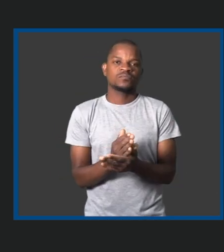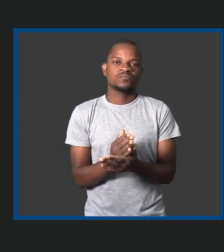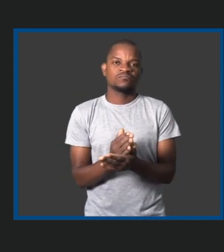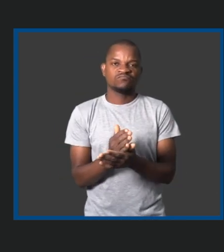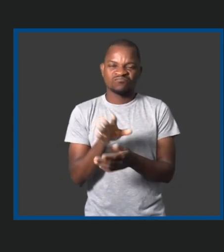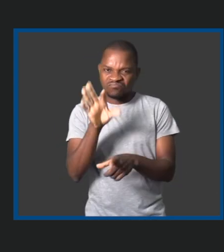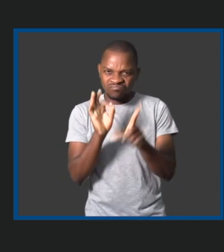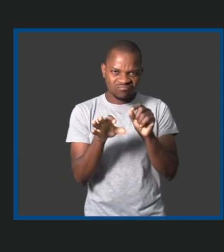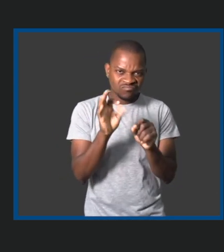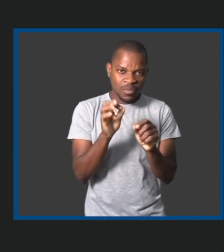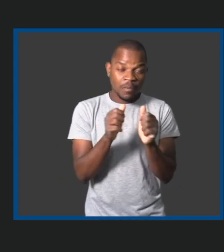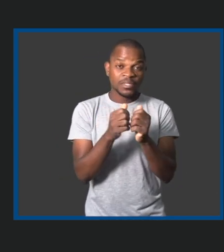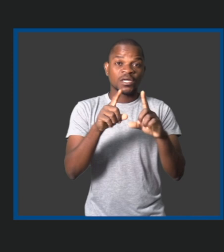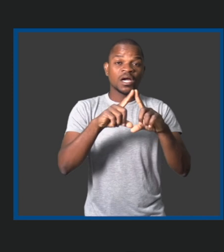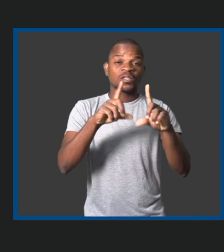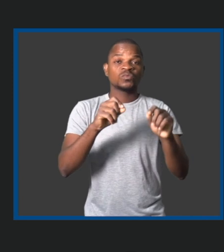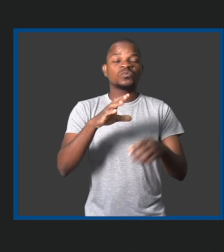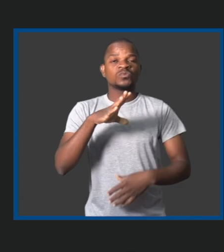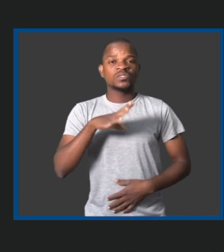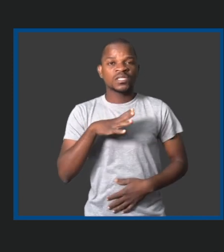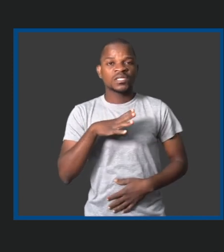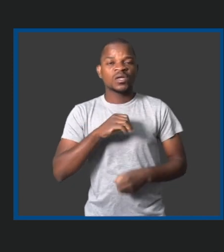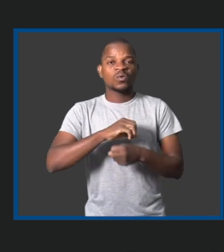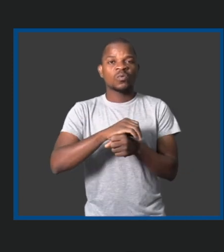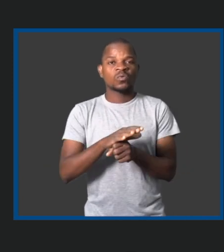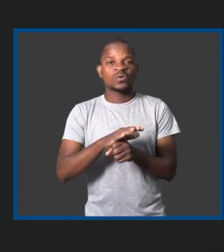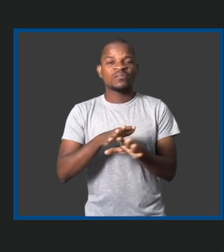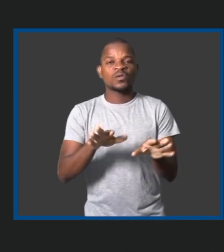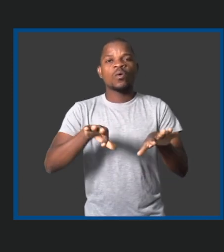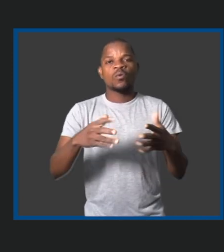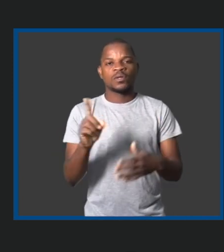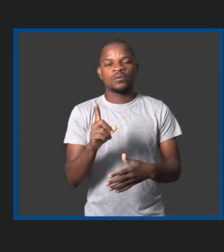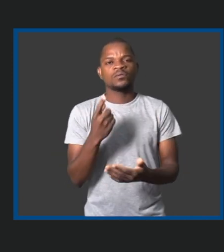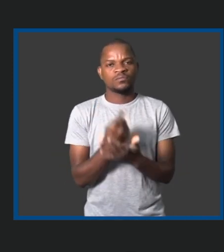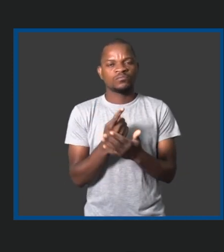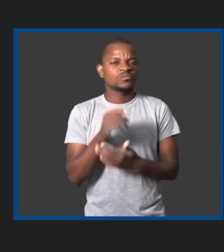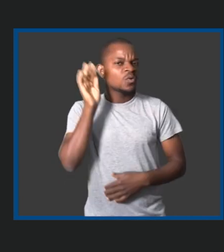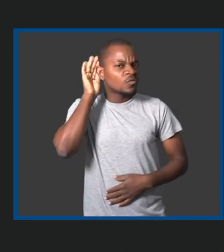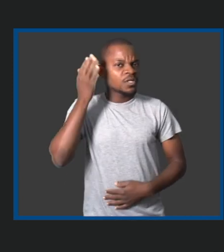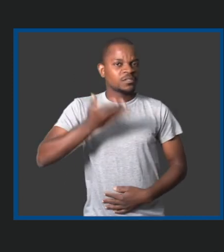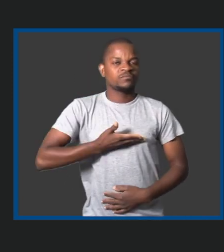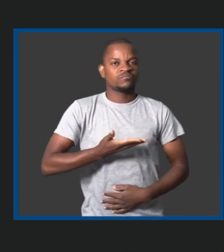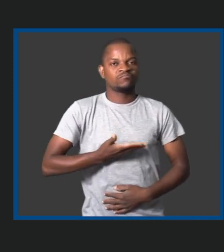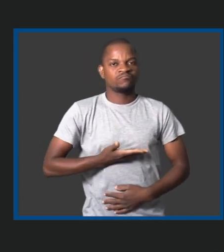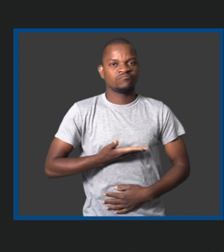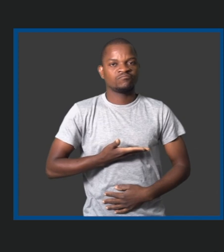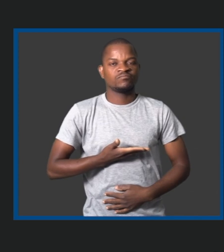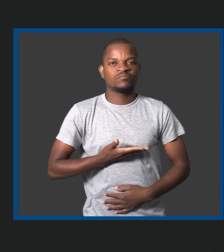tentar filtrar a informação. Em termos de casos confirmados, se temos, não temos, sempre no telejornal,